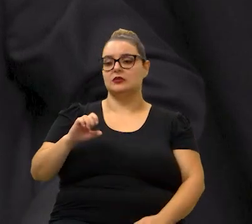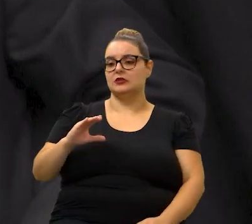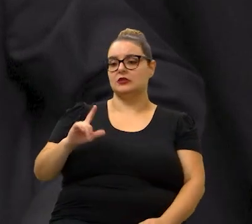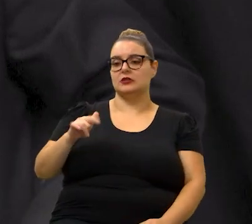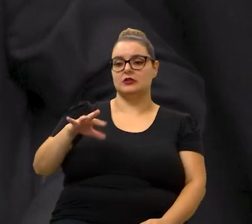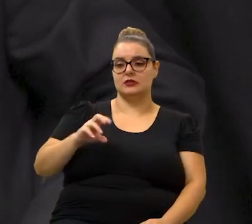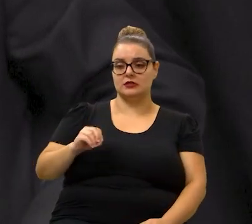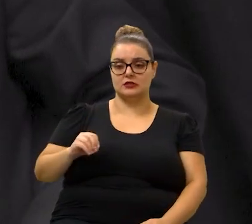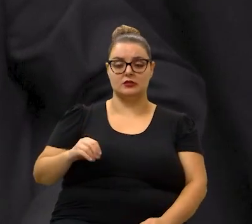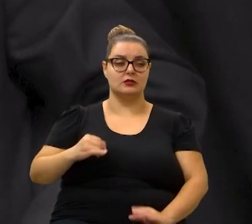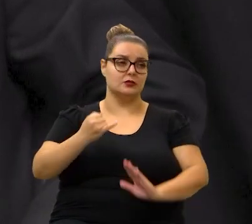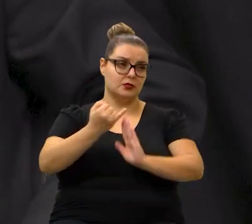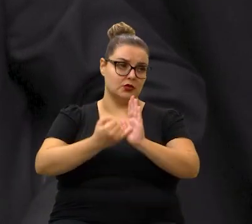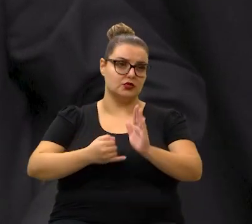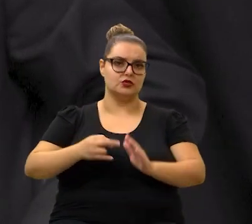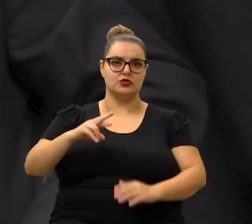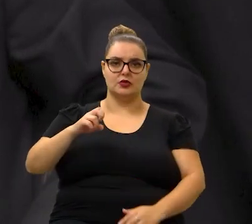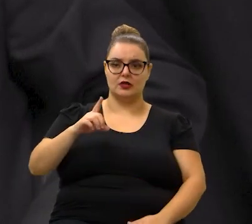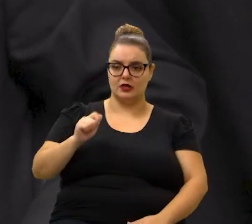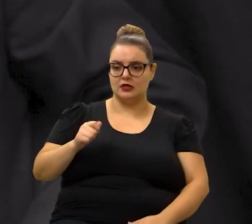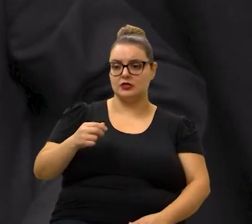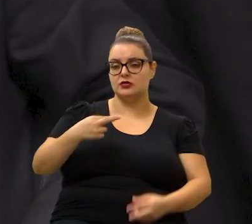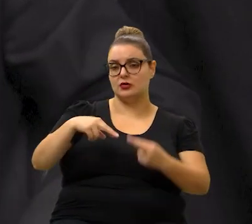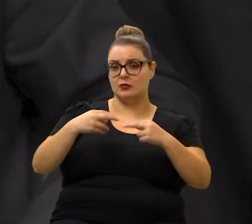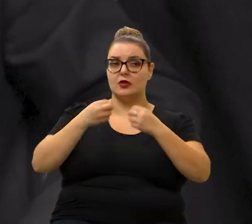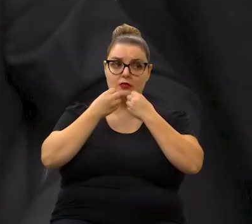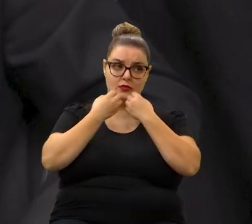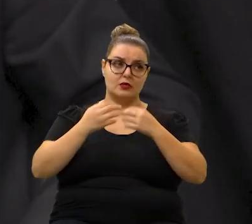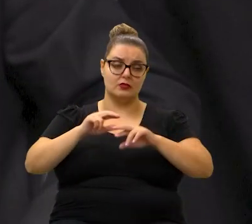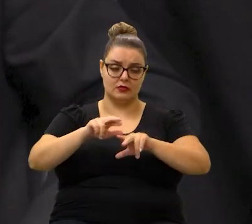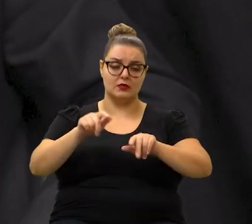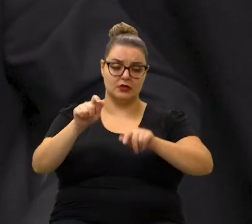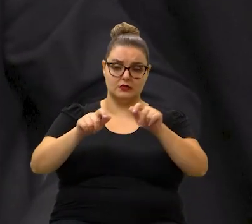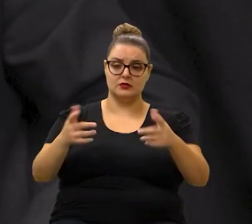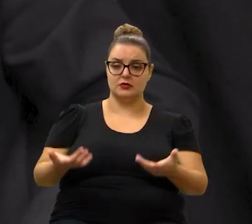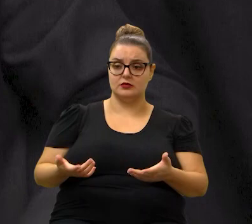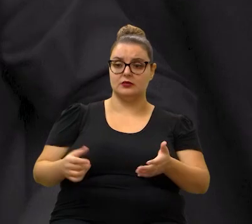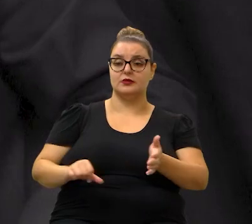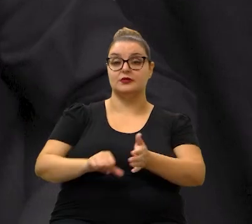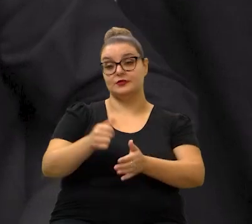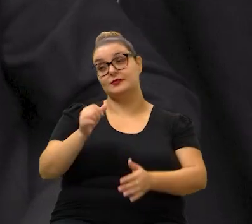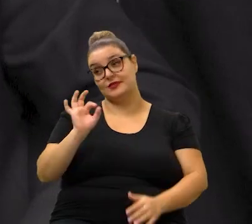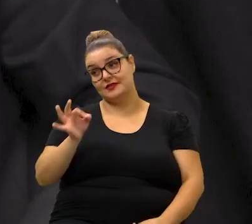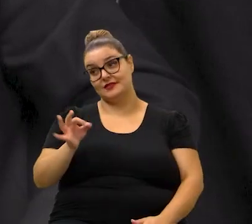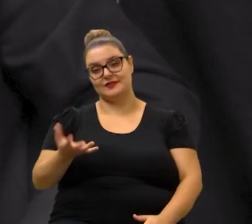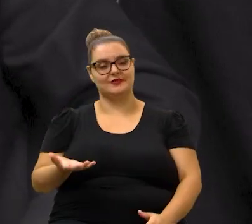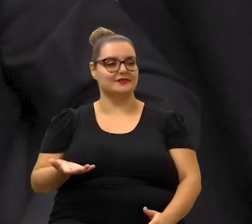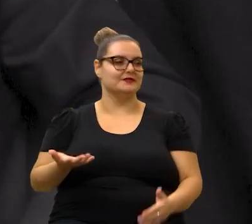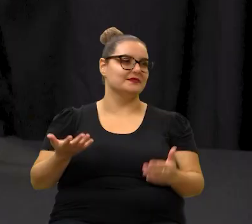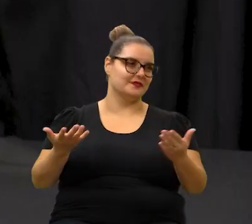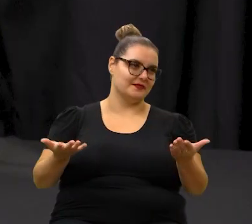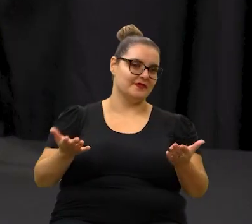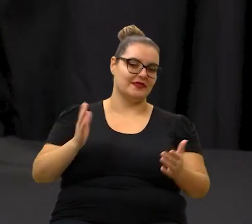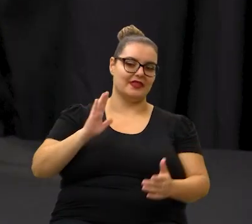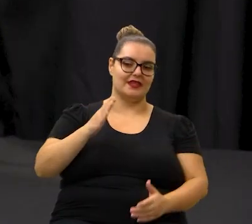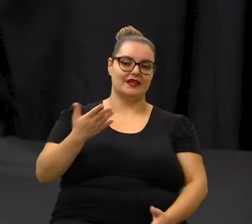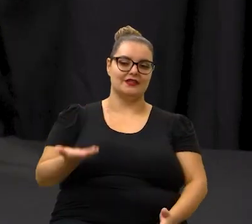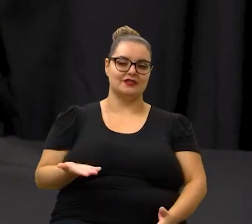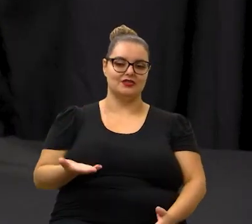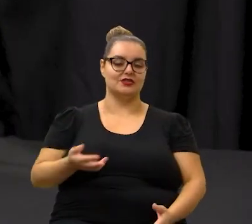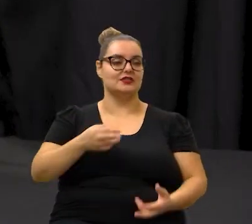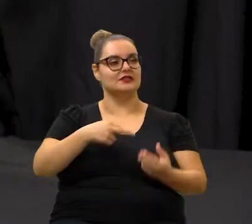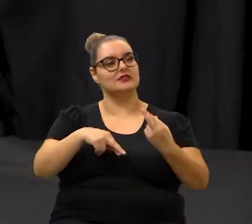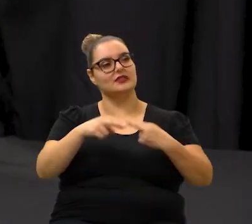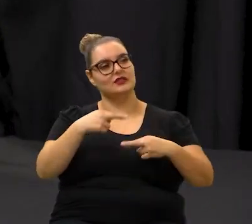Impostos de Renda Então eu tinha uma relação muito boa com muitas pessoas e de primeira deu certo Quer dizer já essa